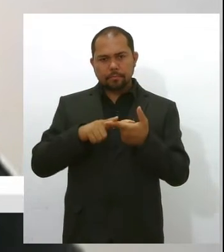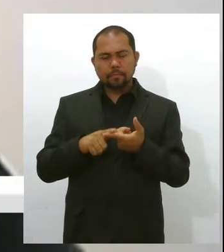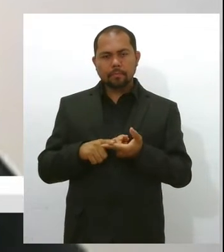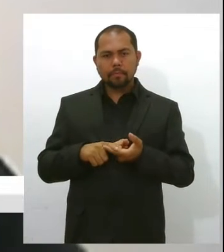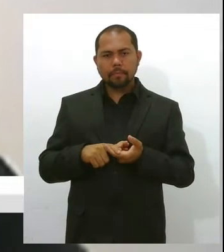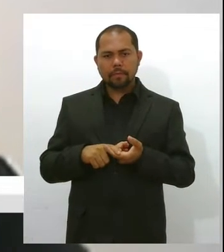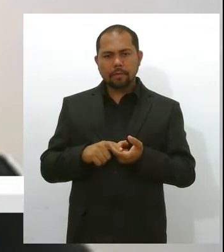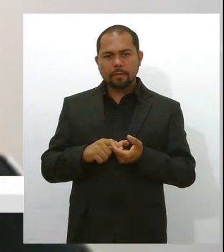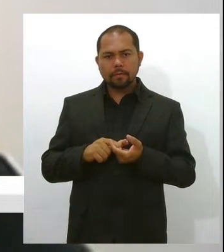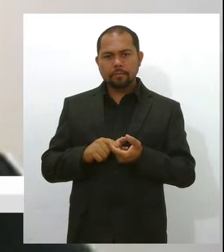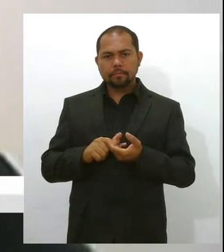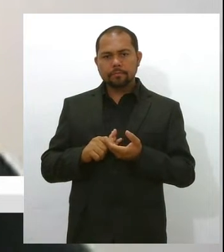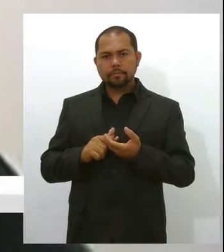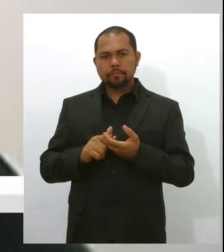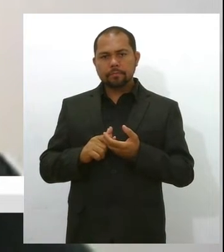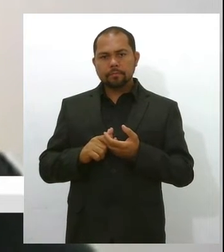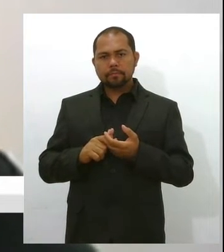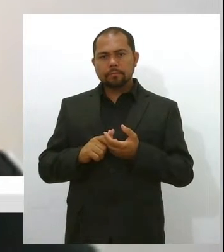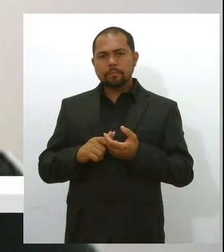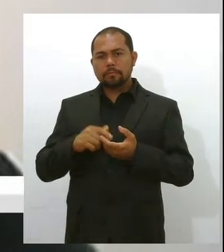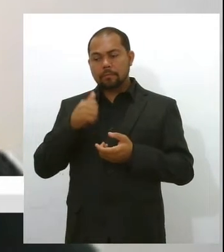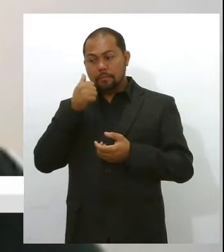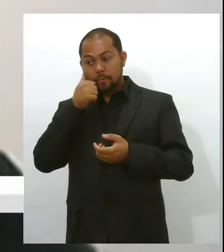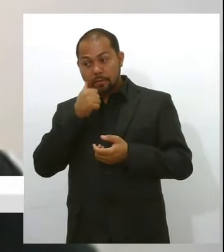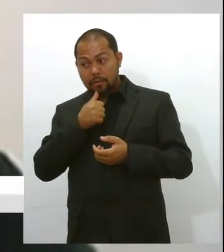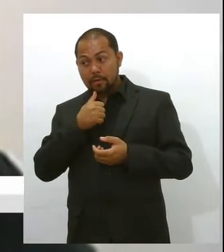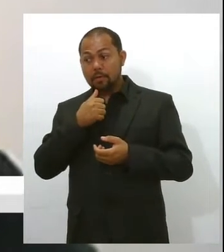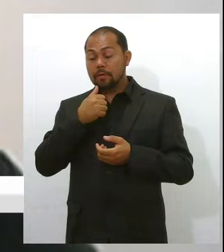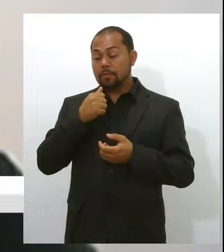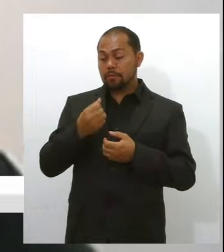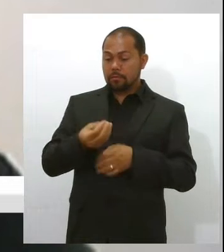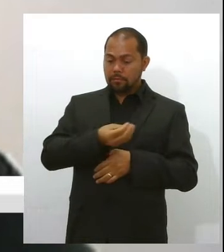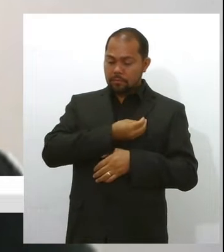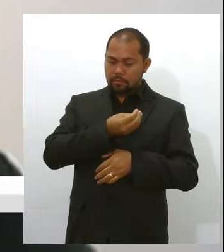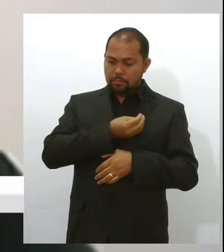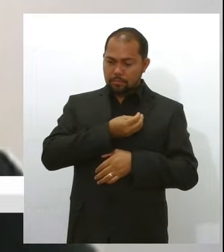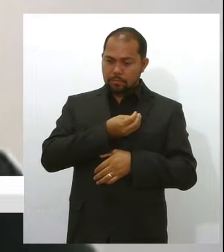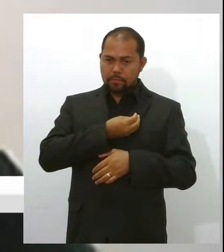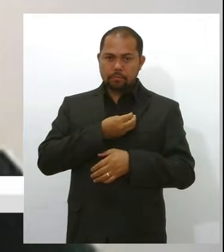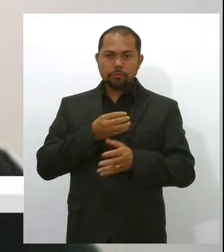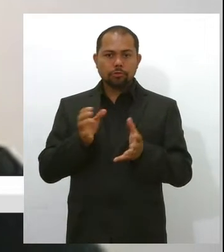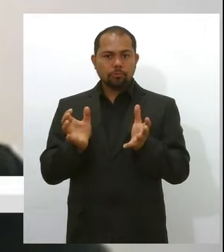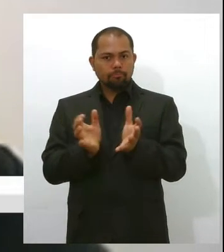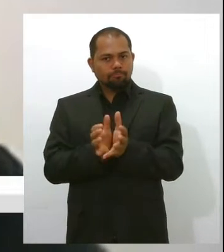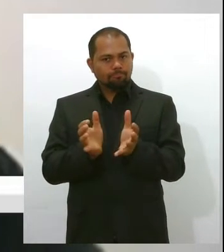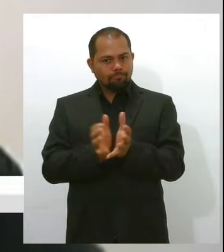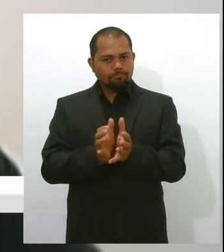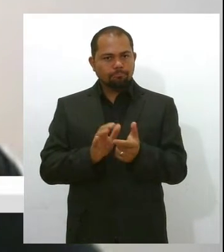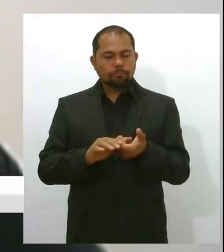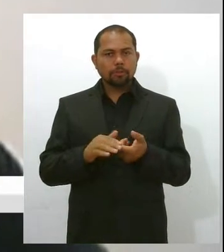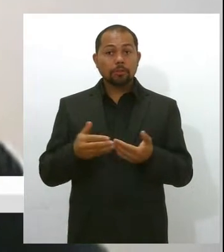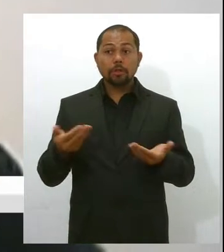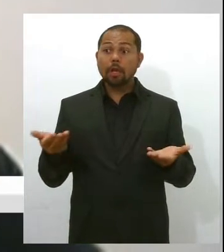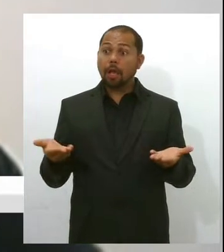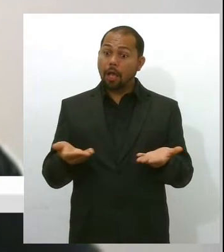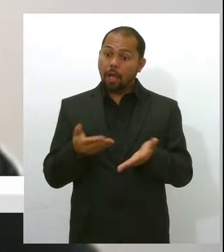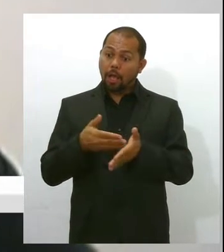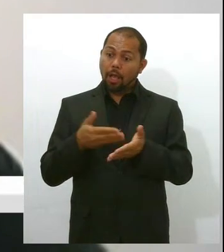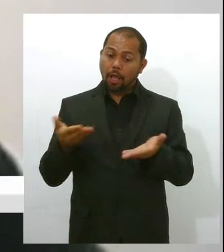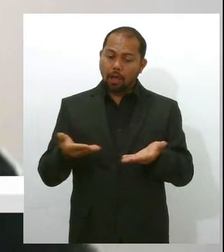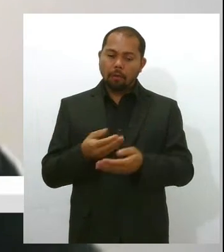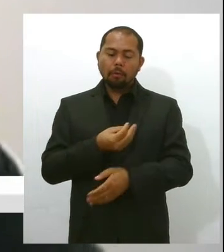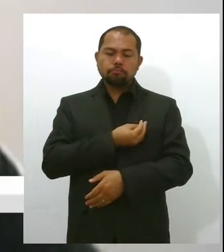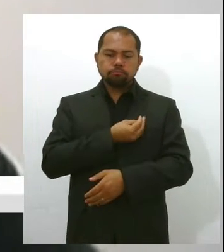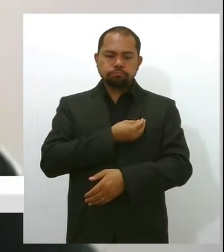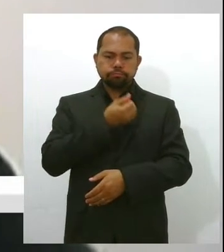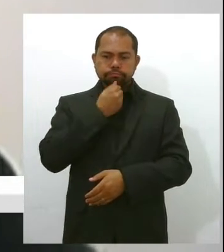das mulheres, das garotas que estavam participando da cena e que participam até hoje, assim. E tudo isso foi somando para a